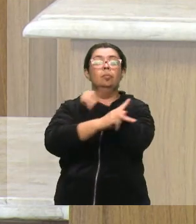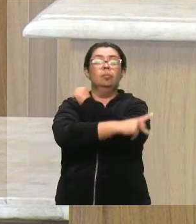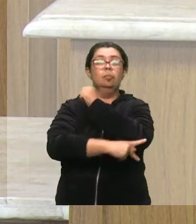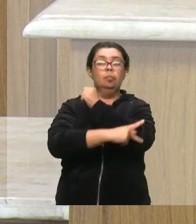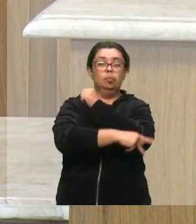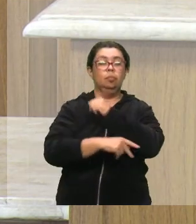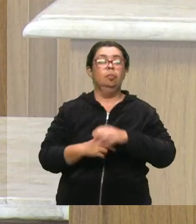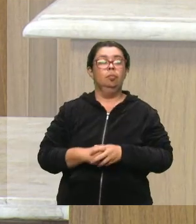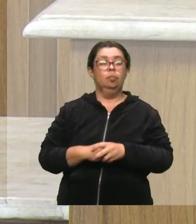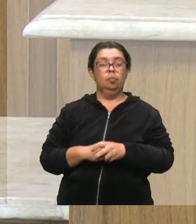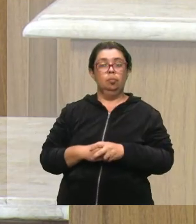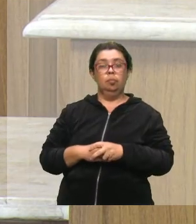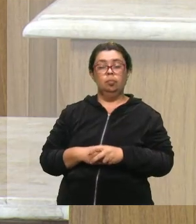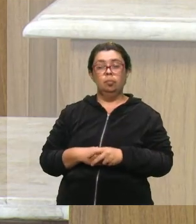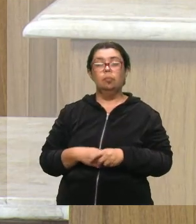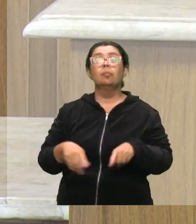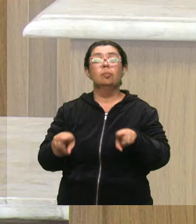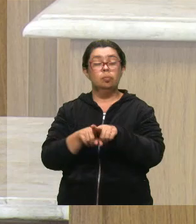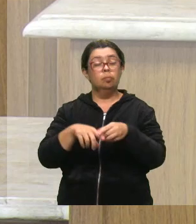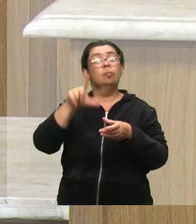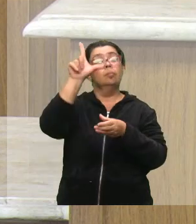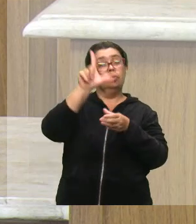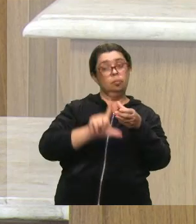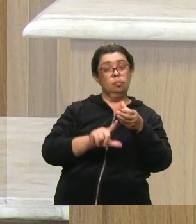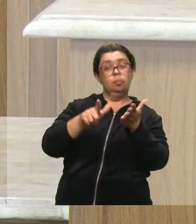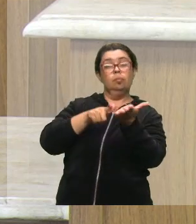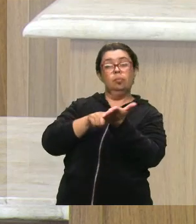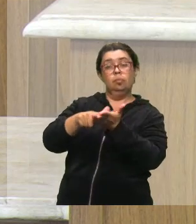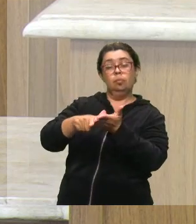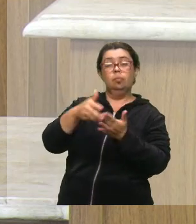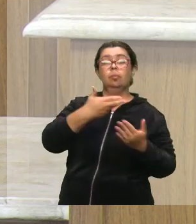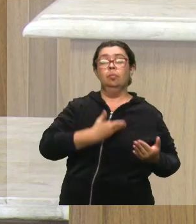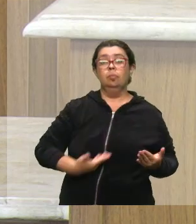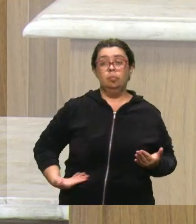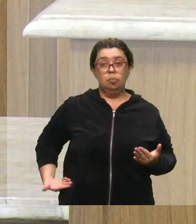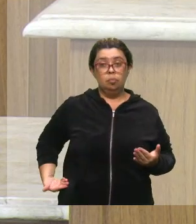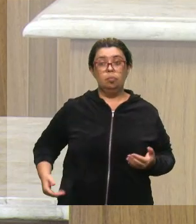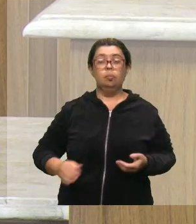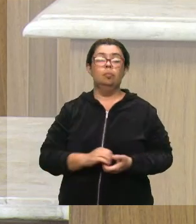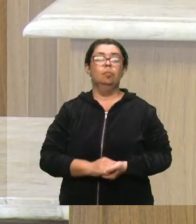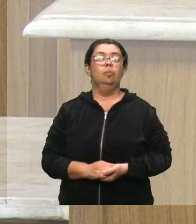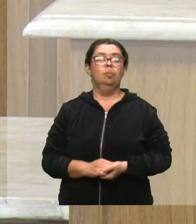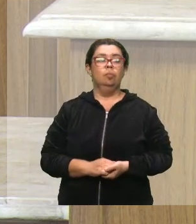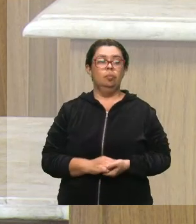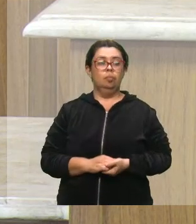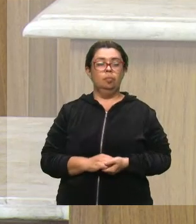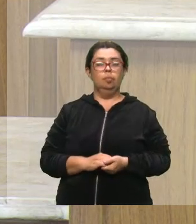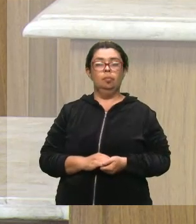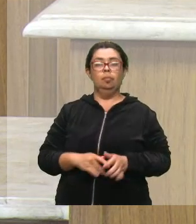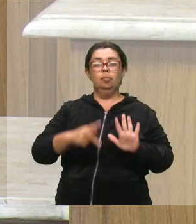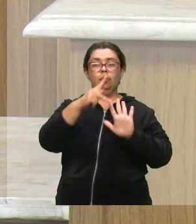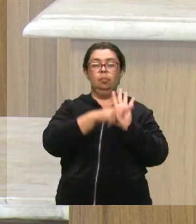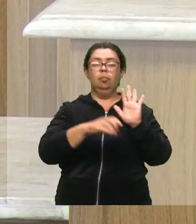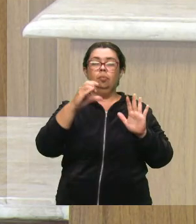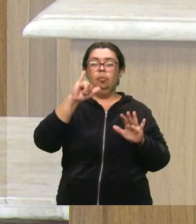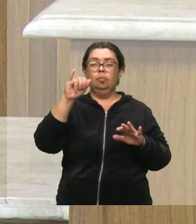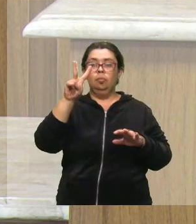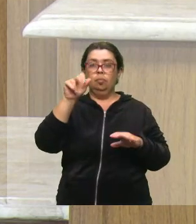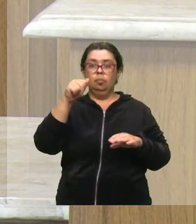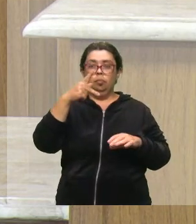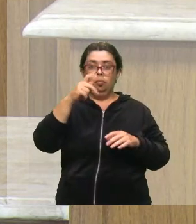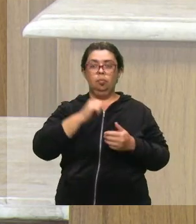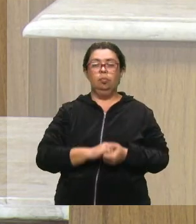coleta e destinação de resíduos sólidos, limpeza pública, paisagismo, projeto CIVAP, fauna silvestre